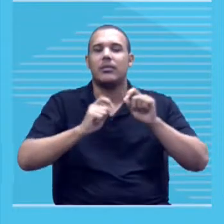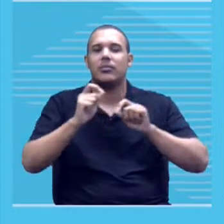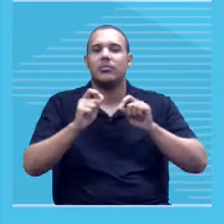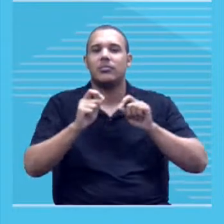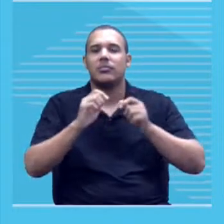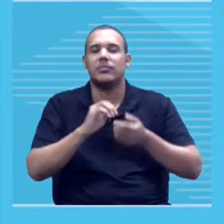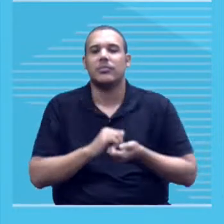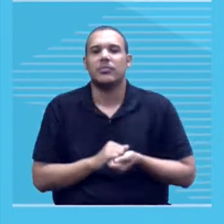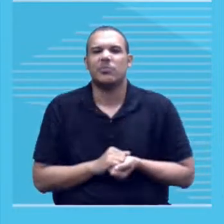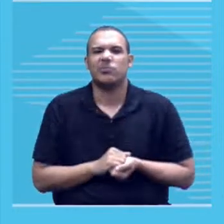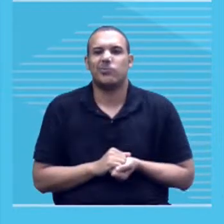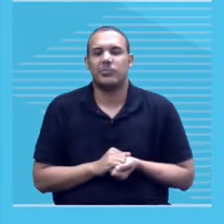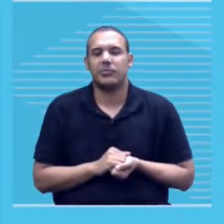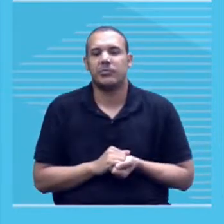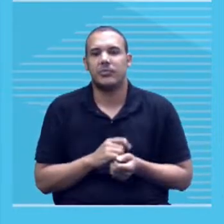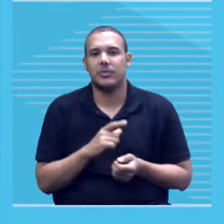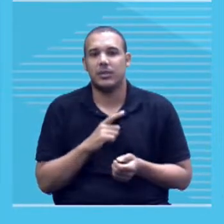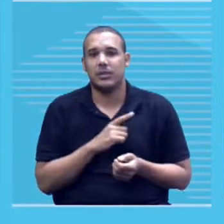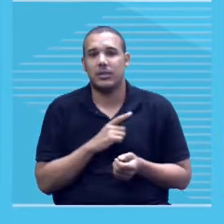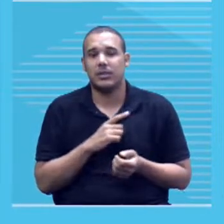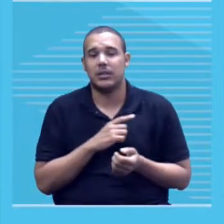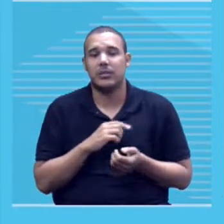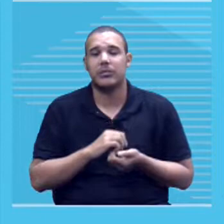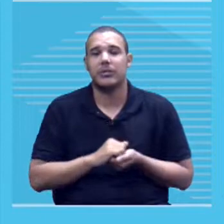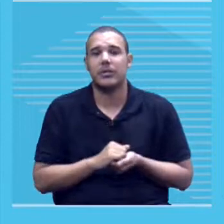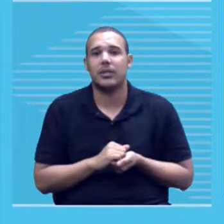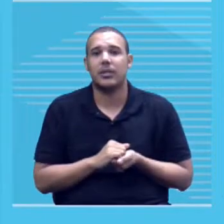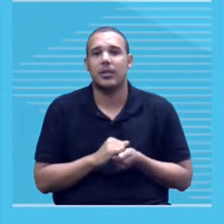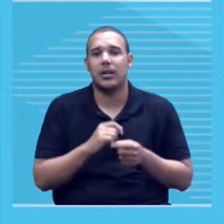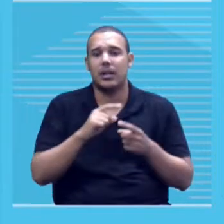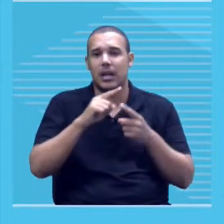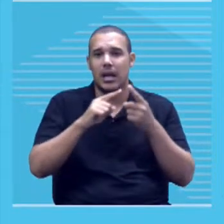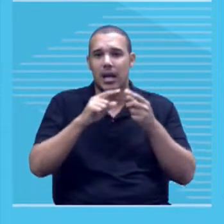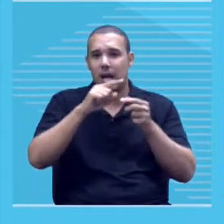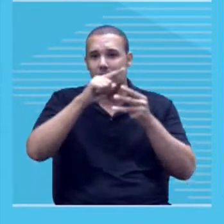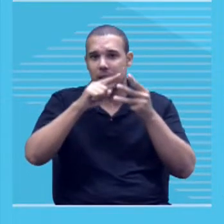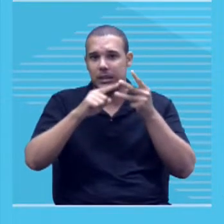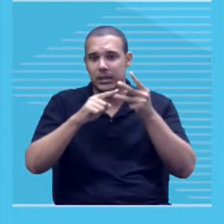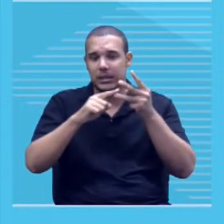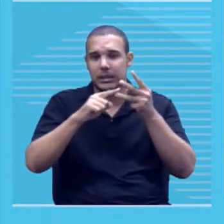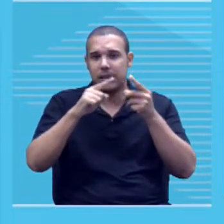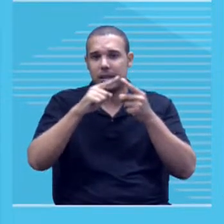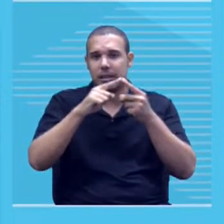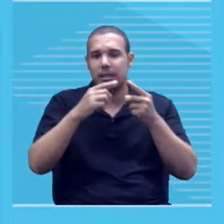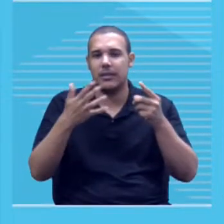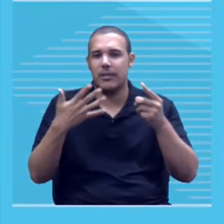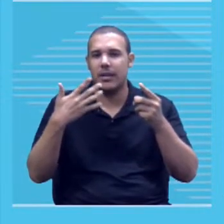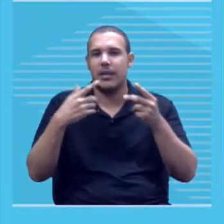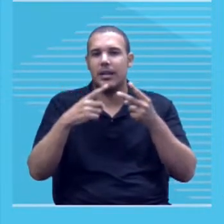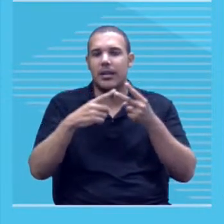você tem essa situação de qualquer uma das 3 posições.